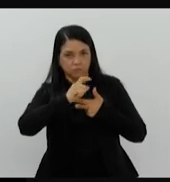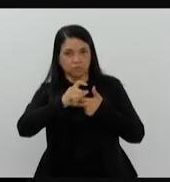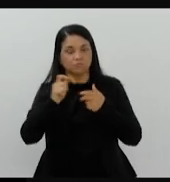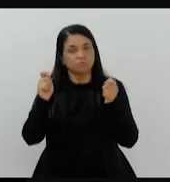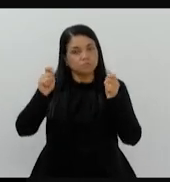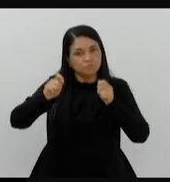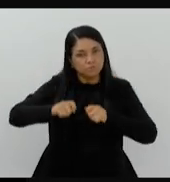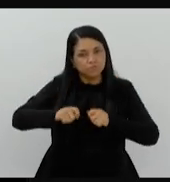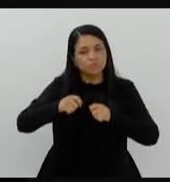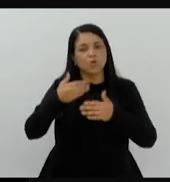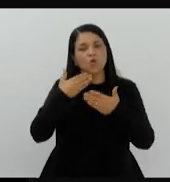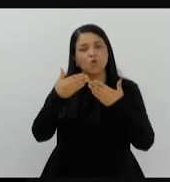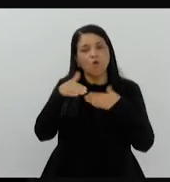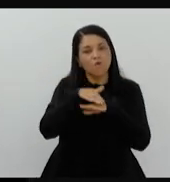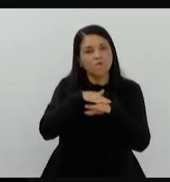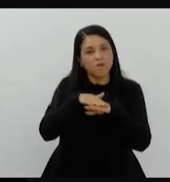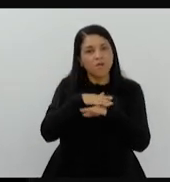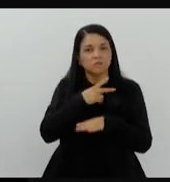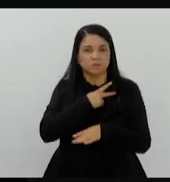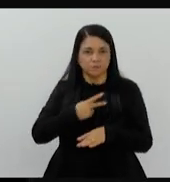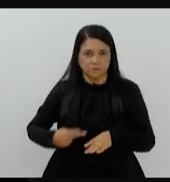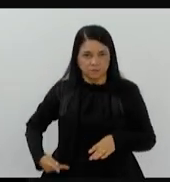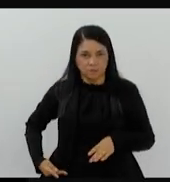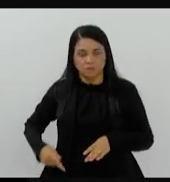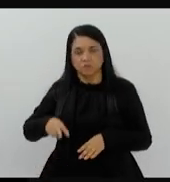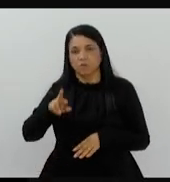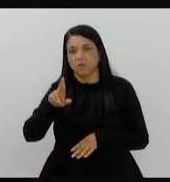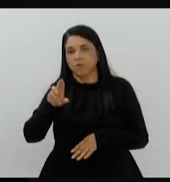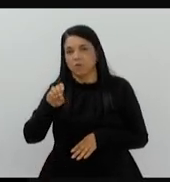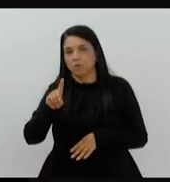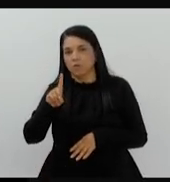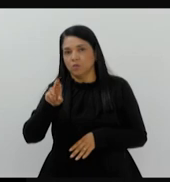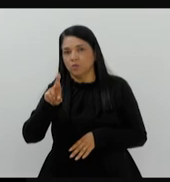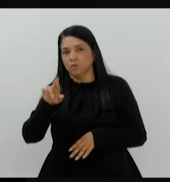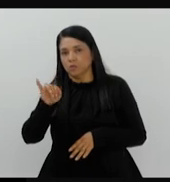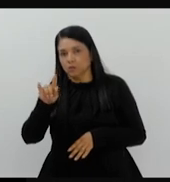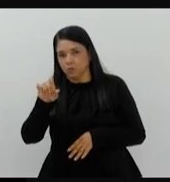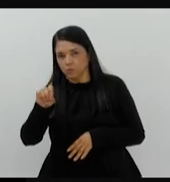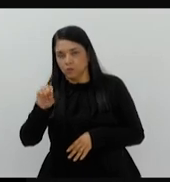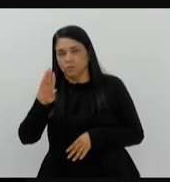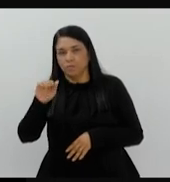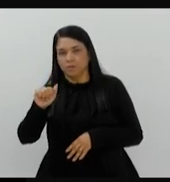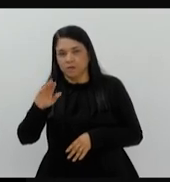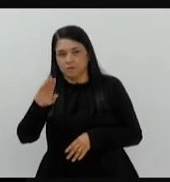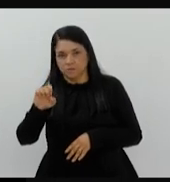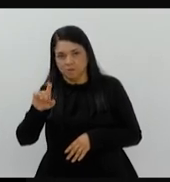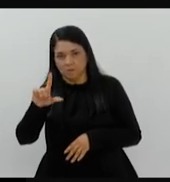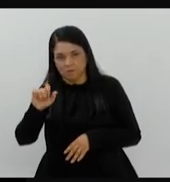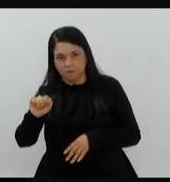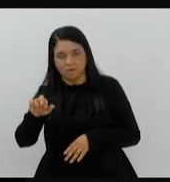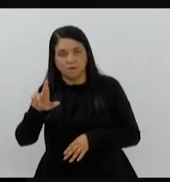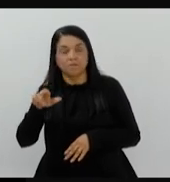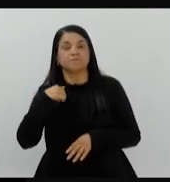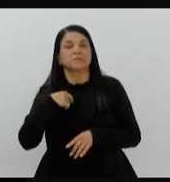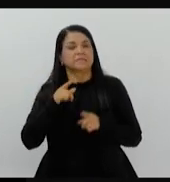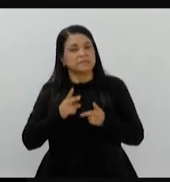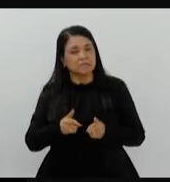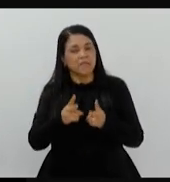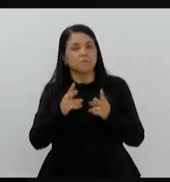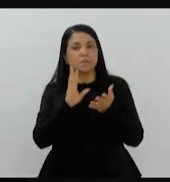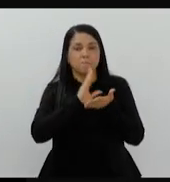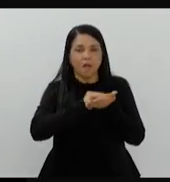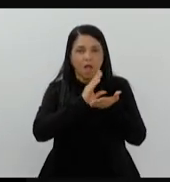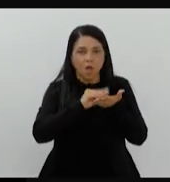uma conversa com o nosso presidente, Rodrigo Bacelar, que é sempre muito solícito, na tentativa de trazer à pauta